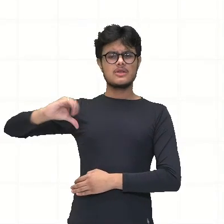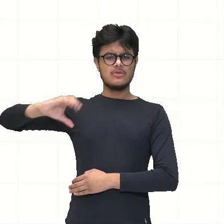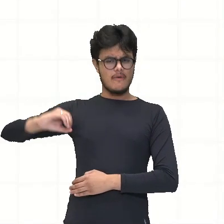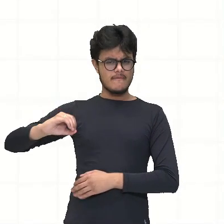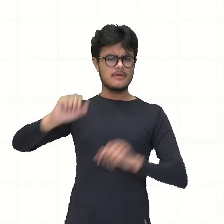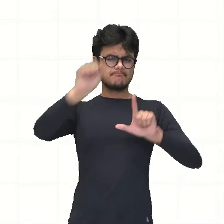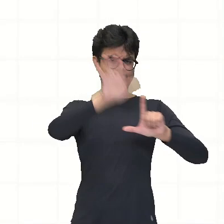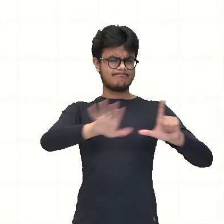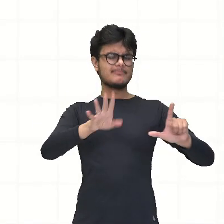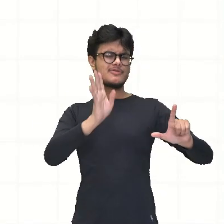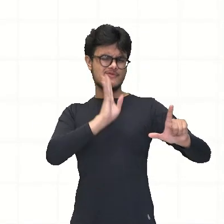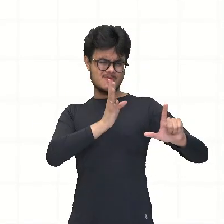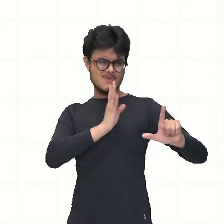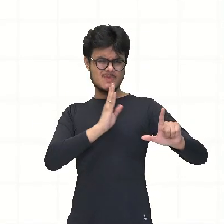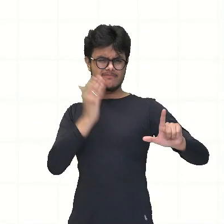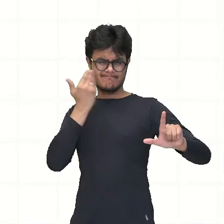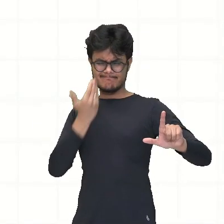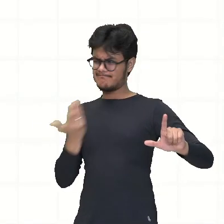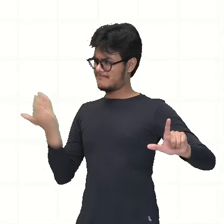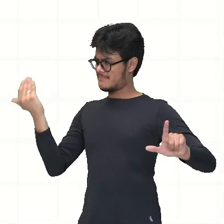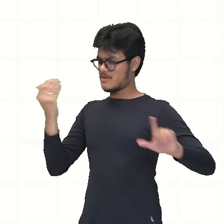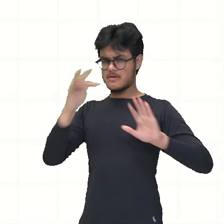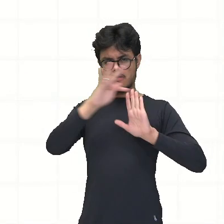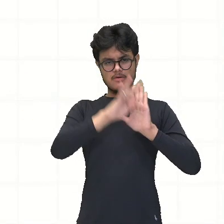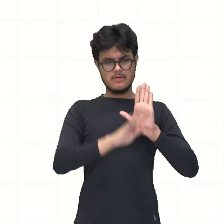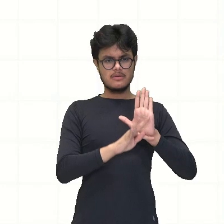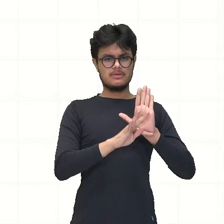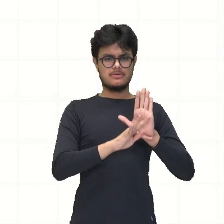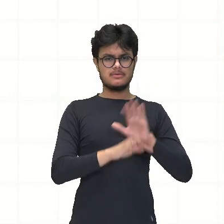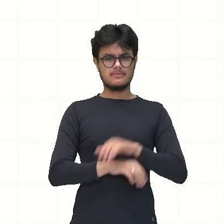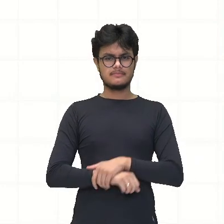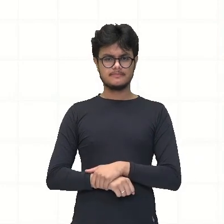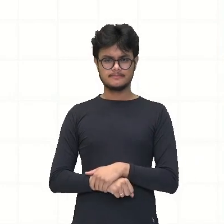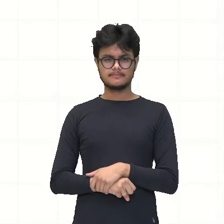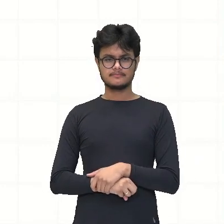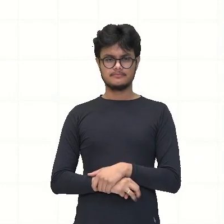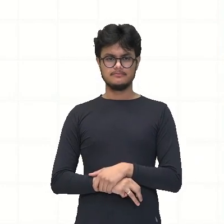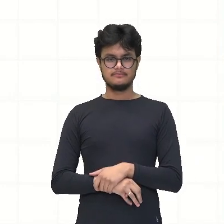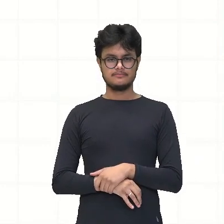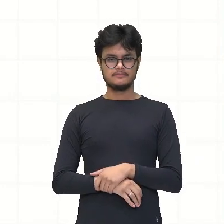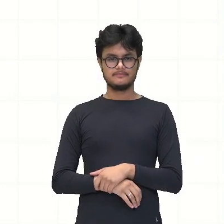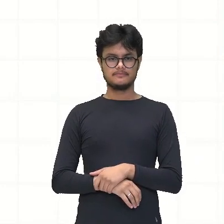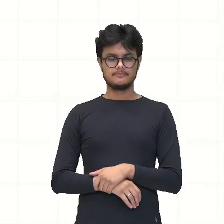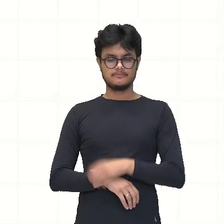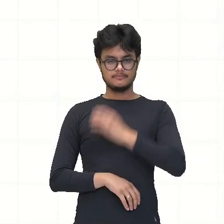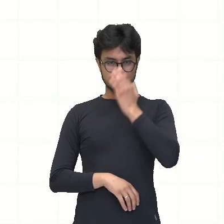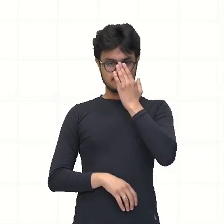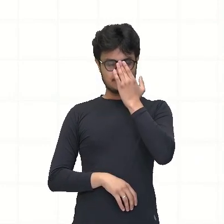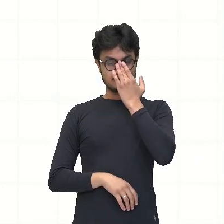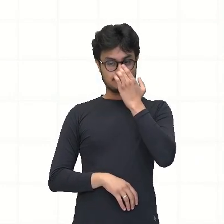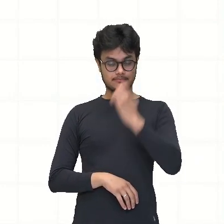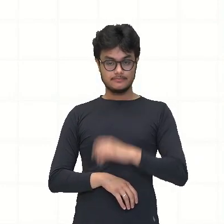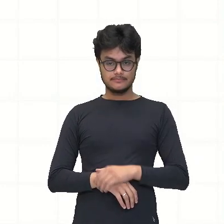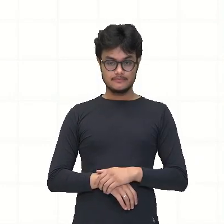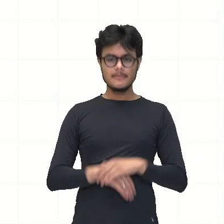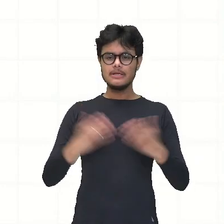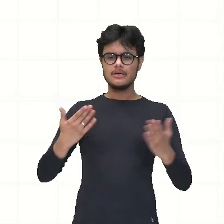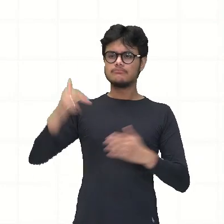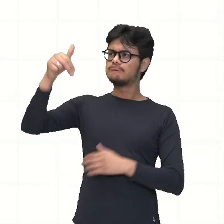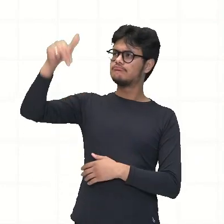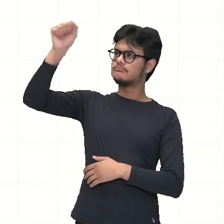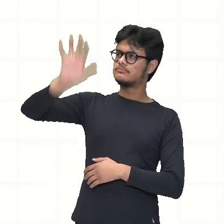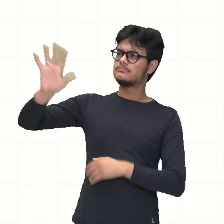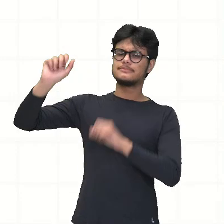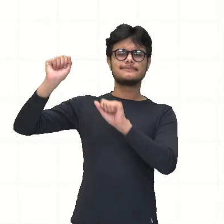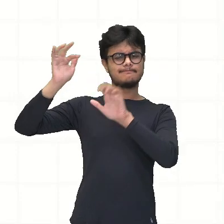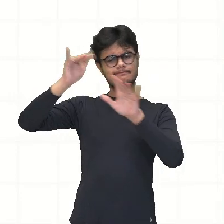mapinhas, né, esse fluxo populacional do Nordeste para o Sudeste, né, um fluxo bem contínuo que a gente observou